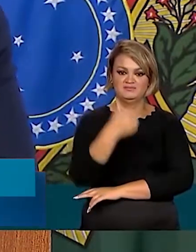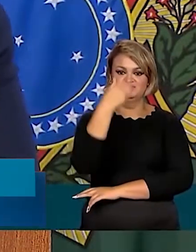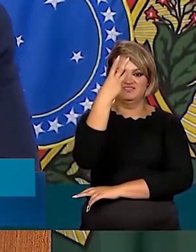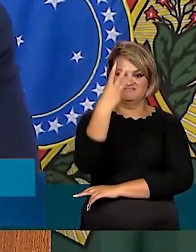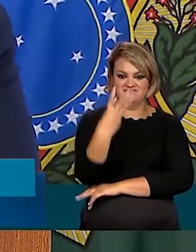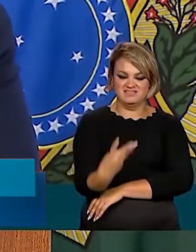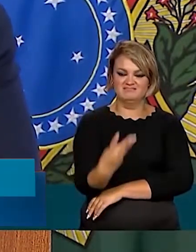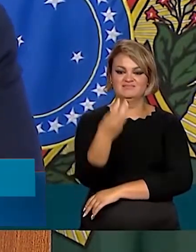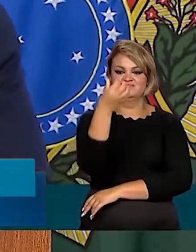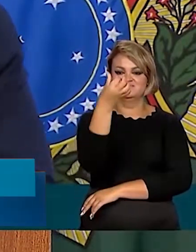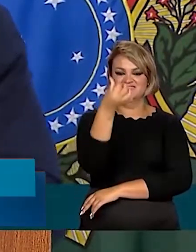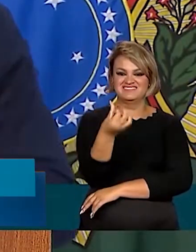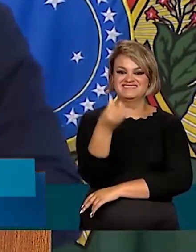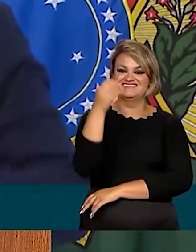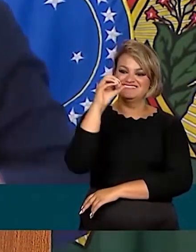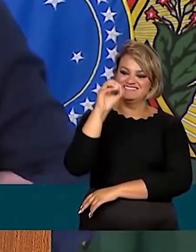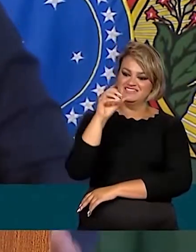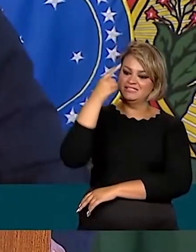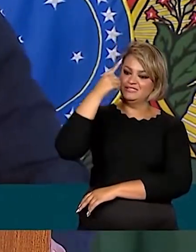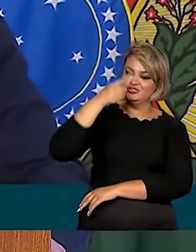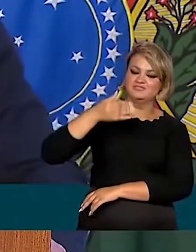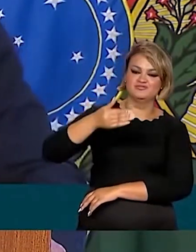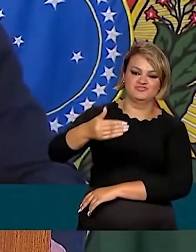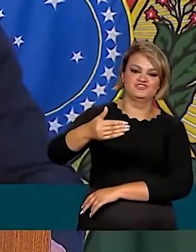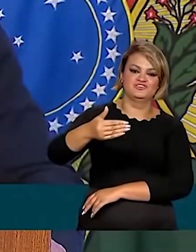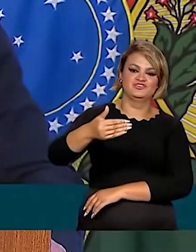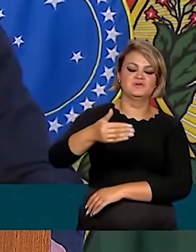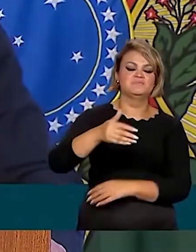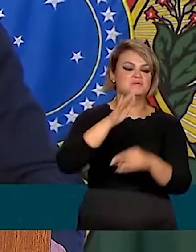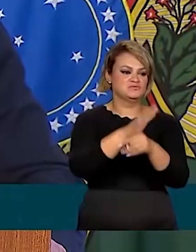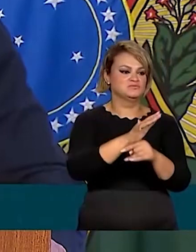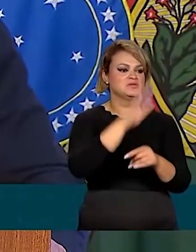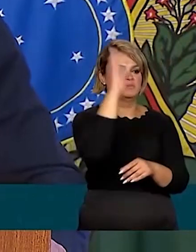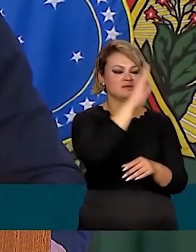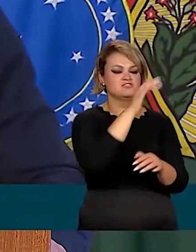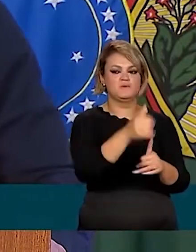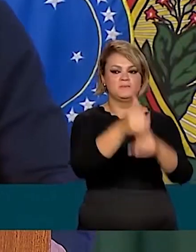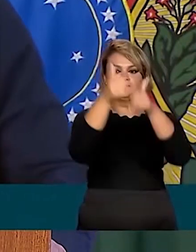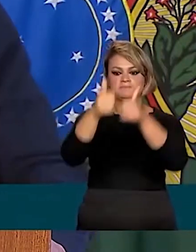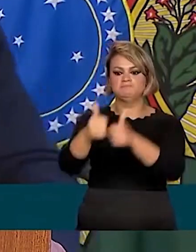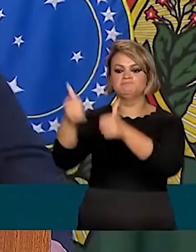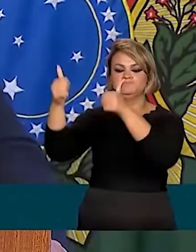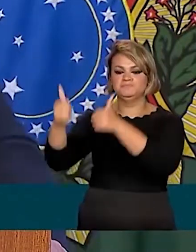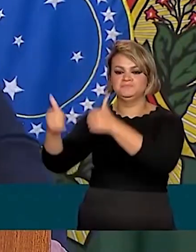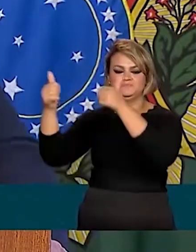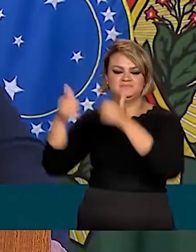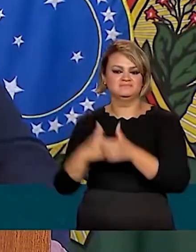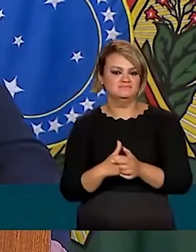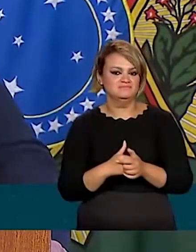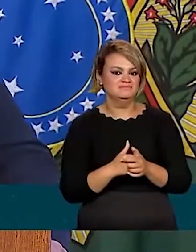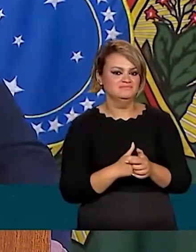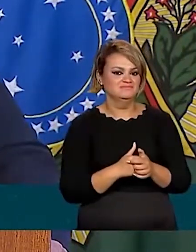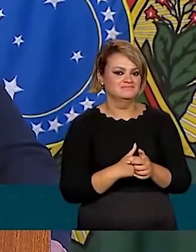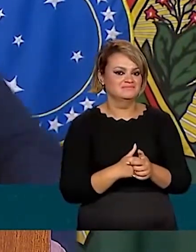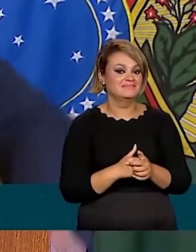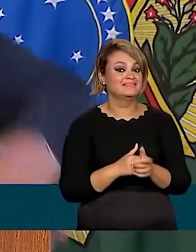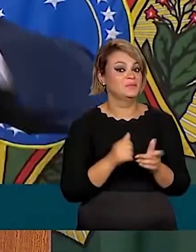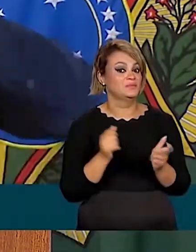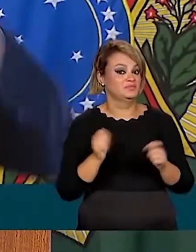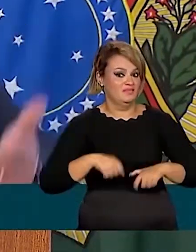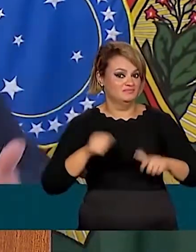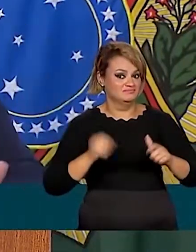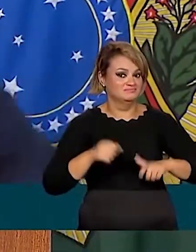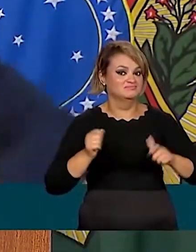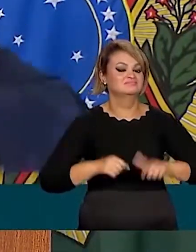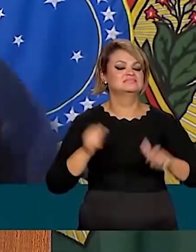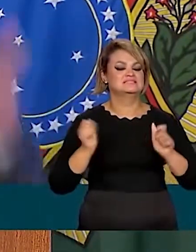1.360 dias para seguir reconstruindo esse país. Significa que nós temos chances e